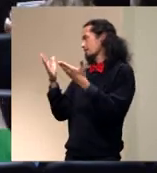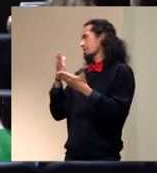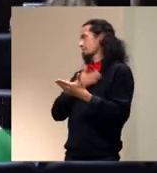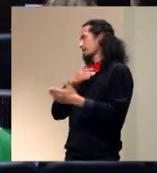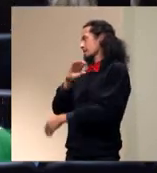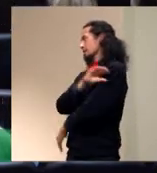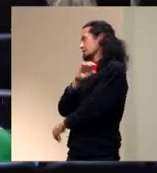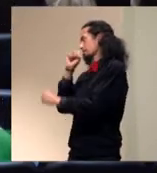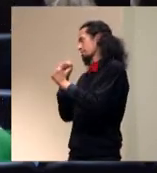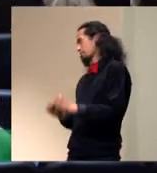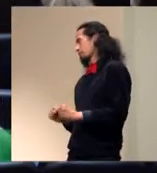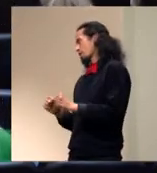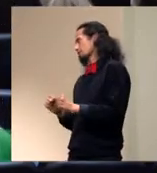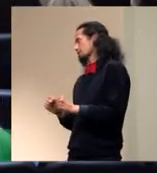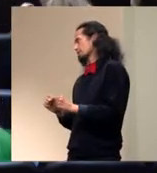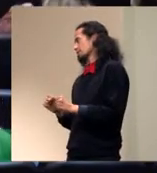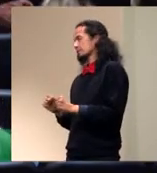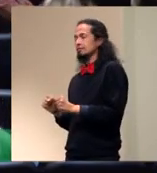O quê?